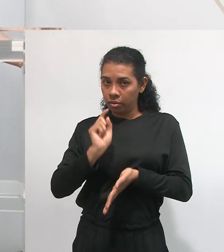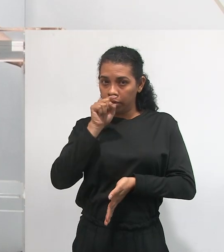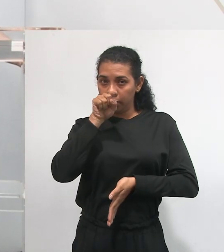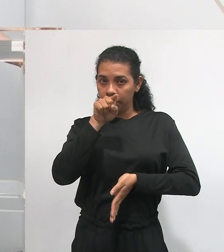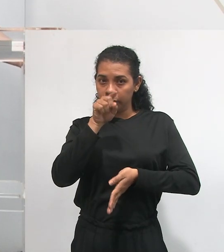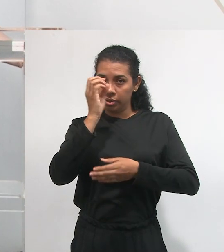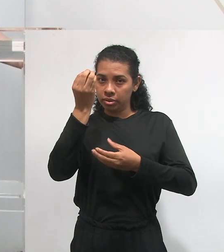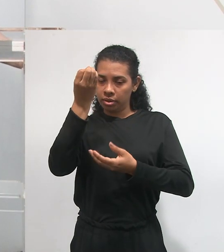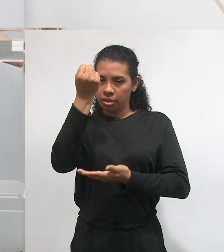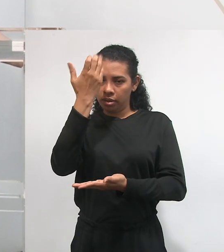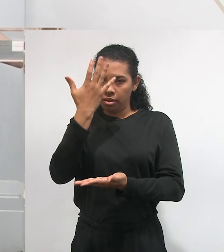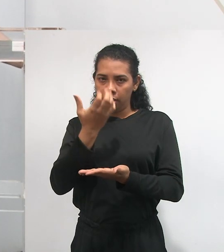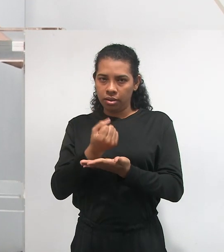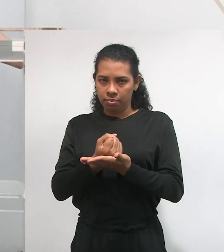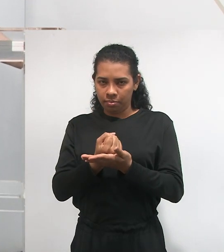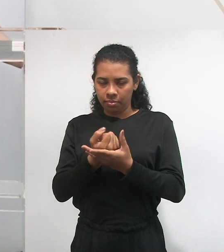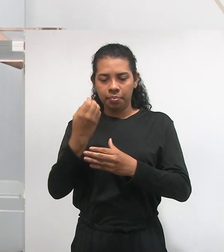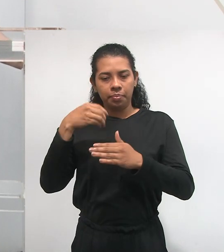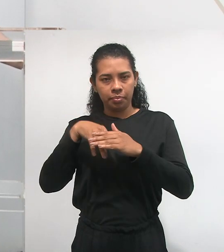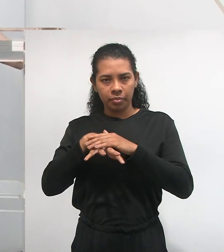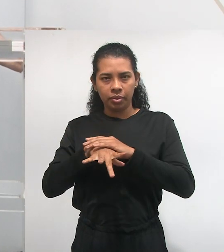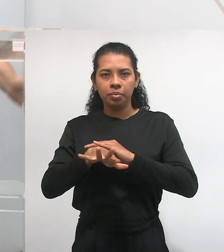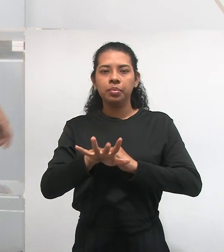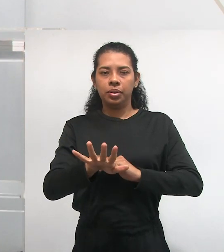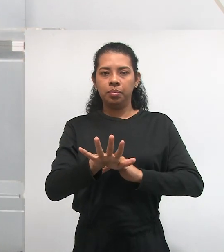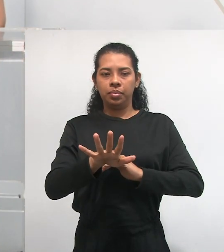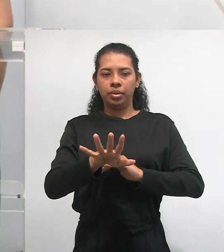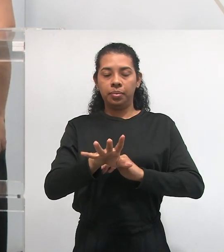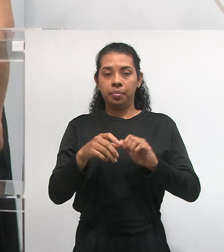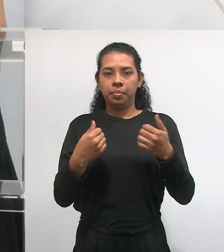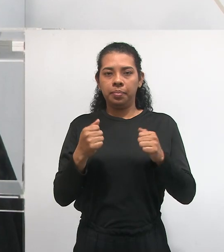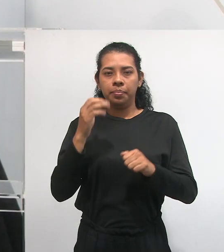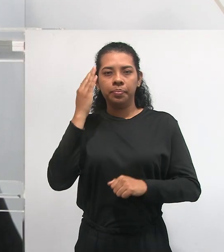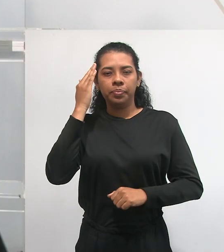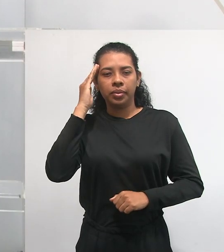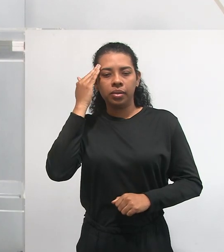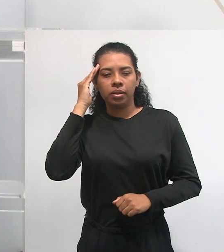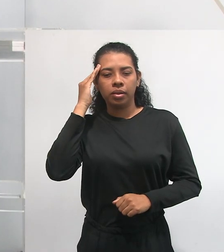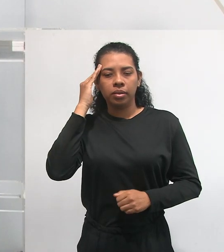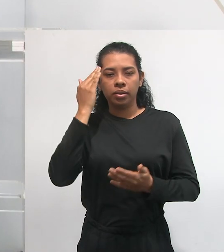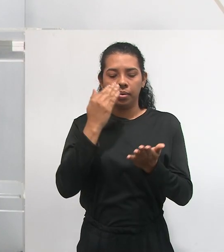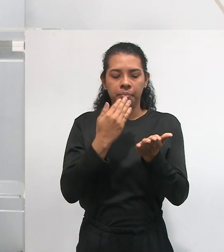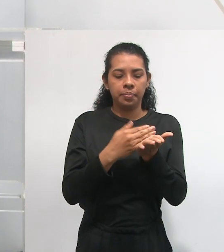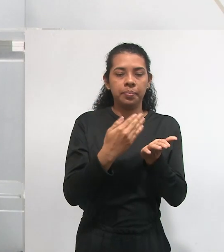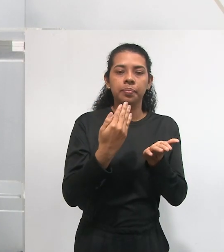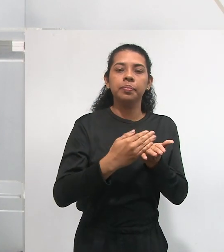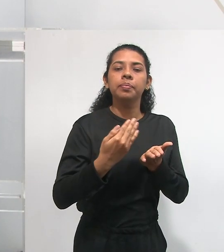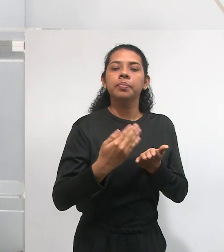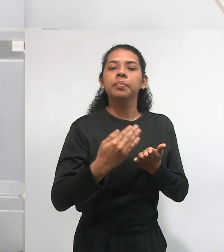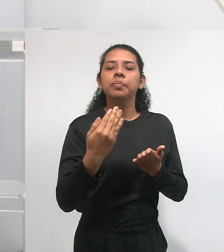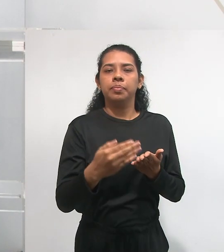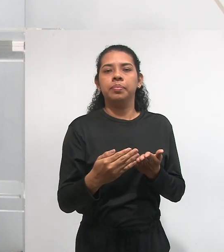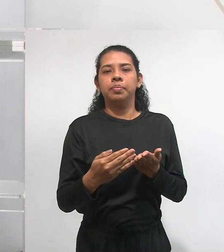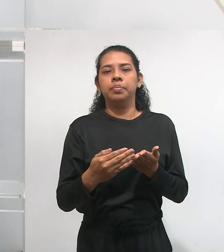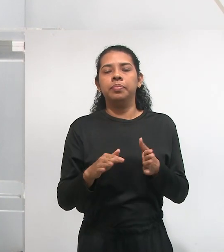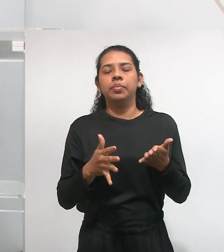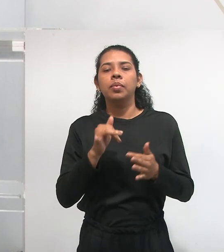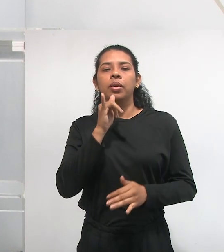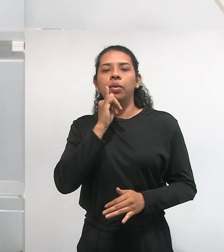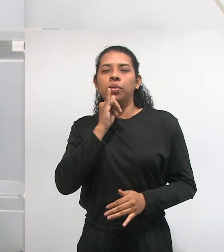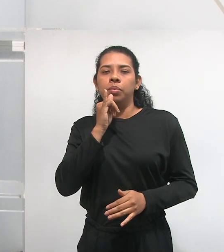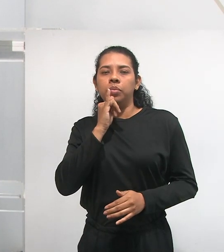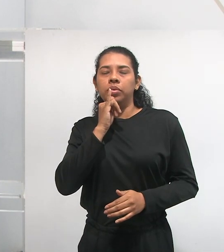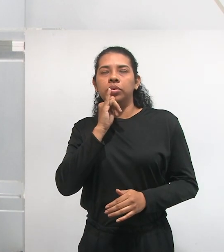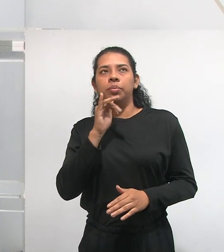suas cartas, eu quero que você entenda o passo a passo. As cartas, normalmente, elas vão ser naquele tamanho de cartinha